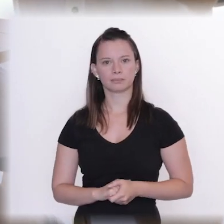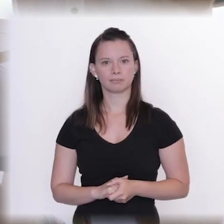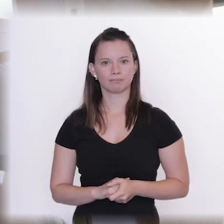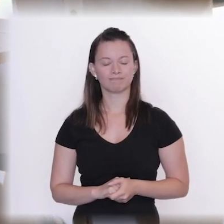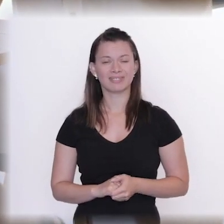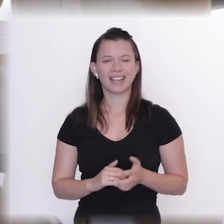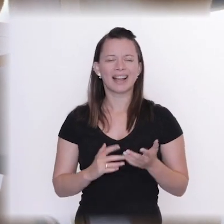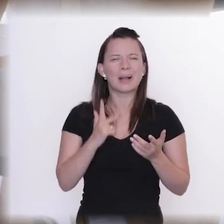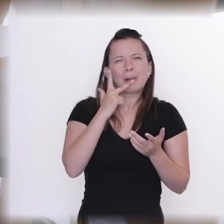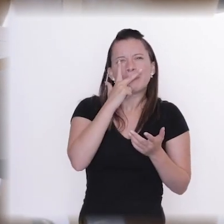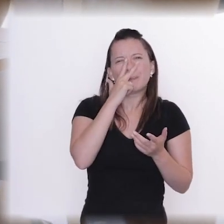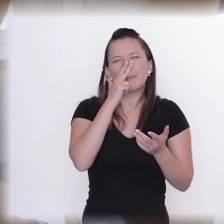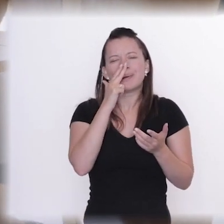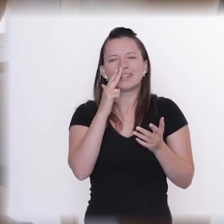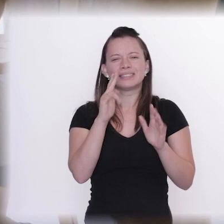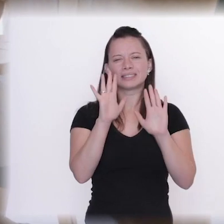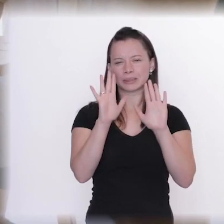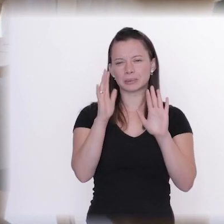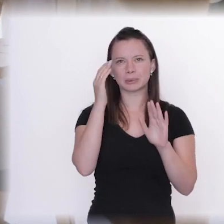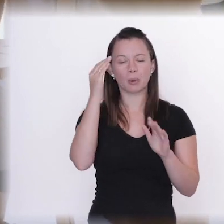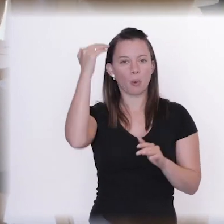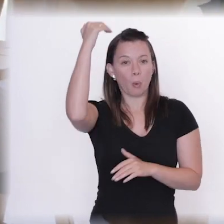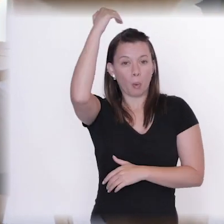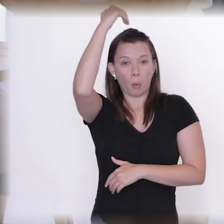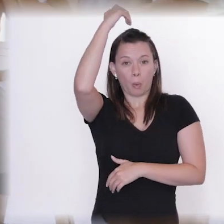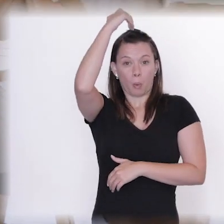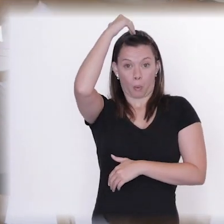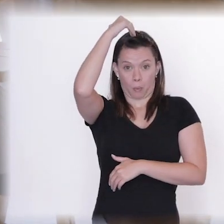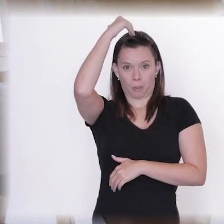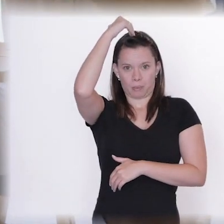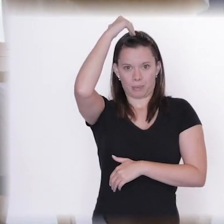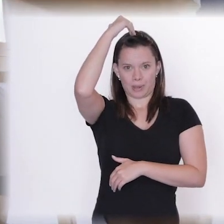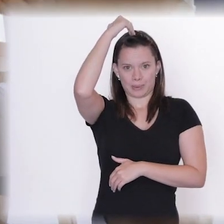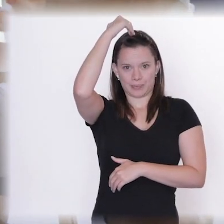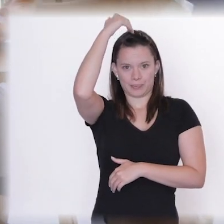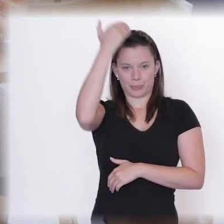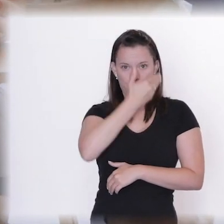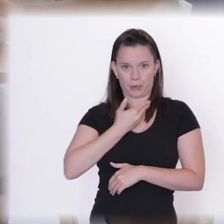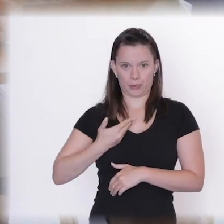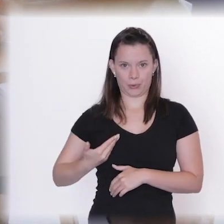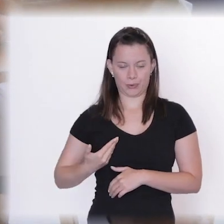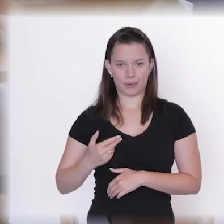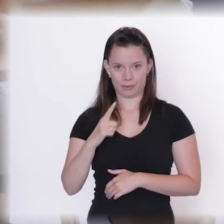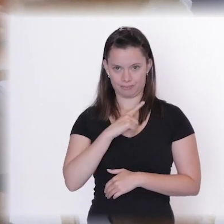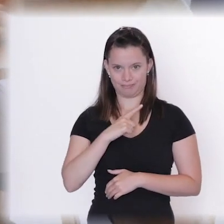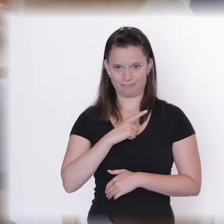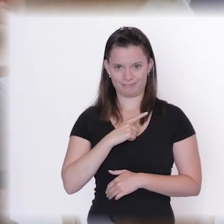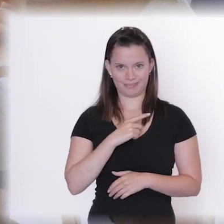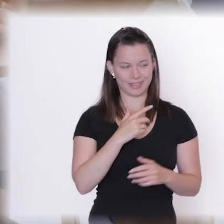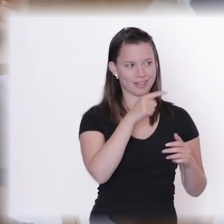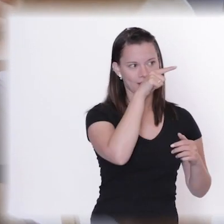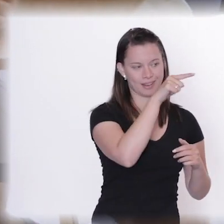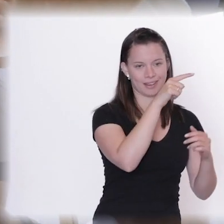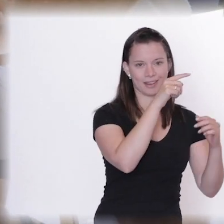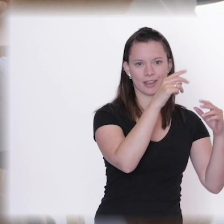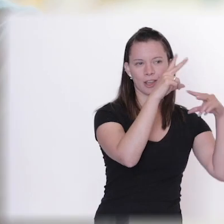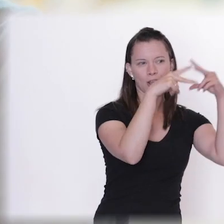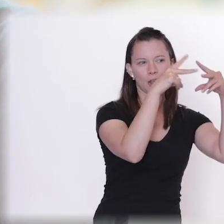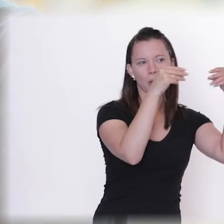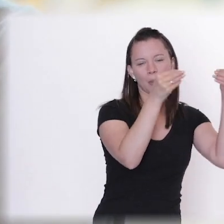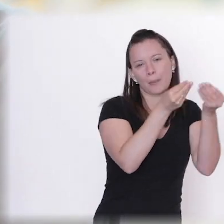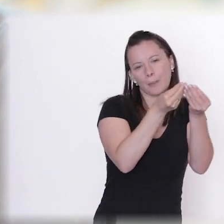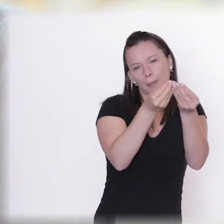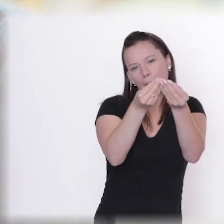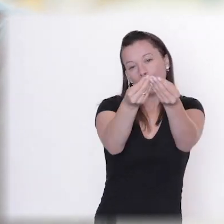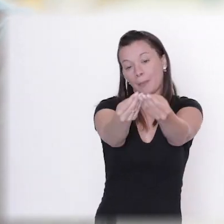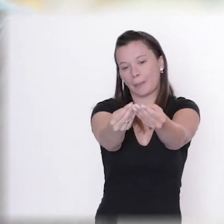indenização simbólica de algo que essa população não vai usufruir. Isso. Quando teve a abertura da Copa,